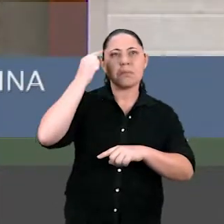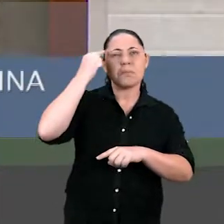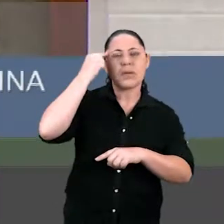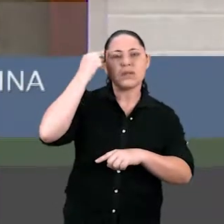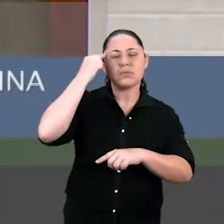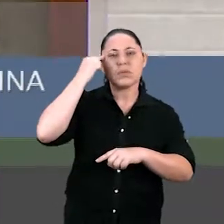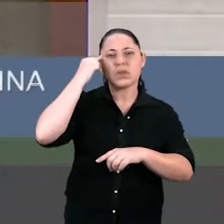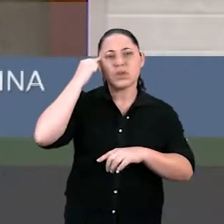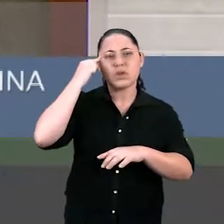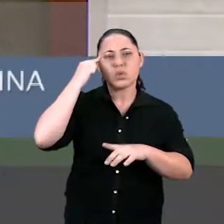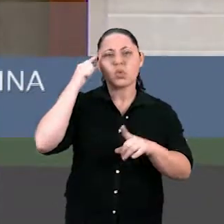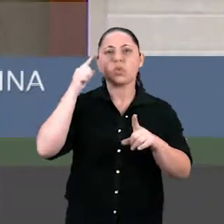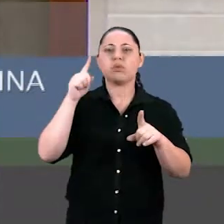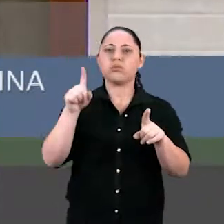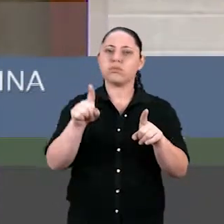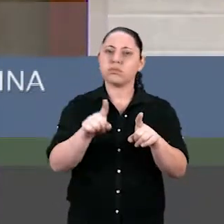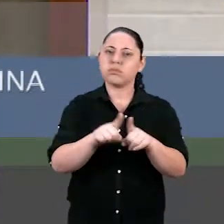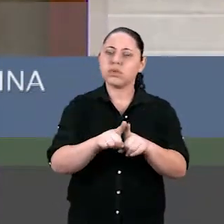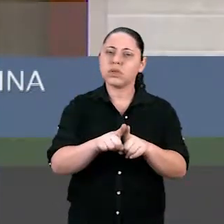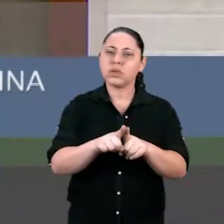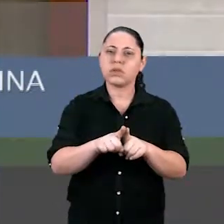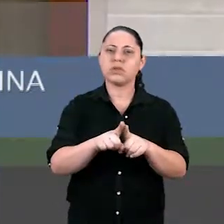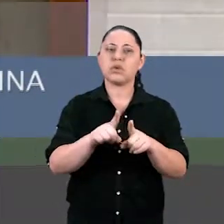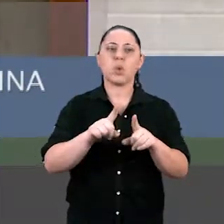sua obra Judicialização da Vida,